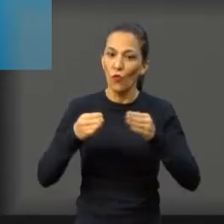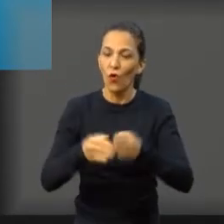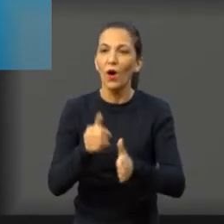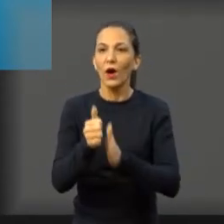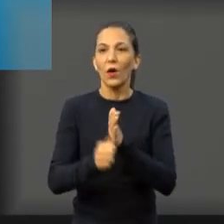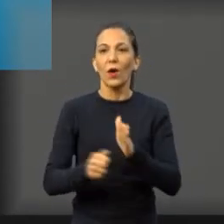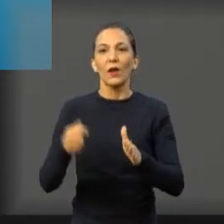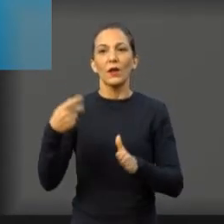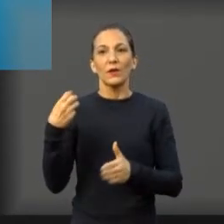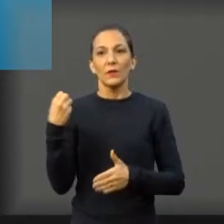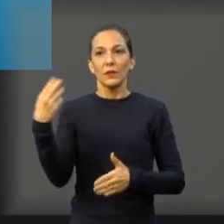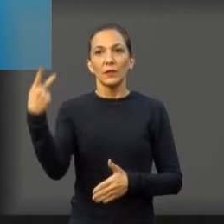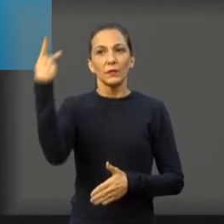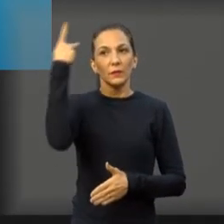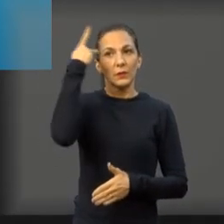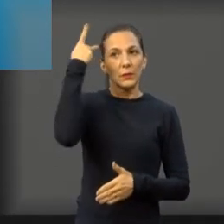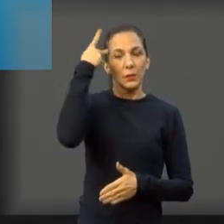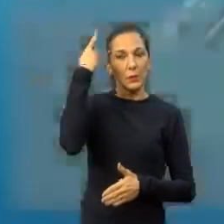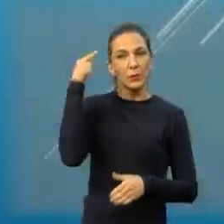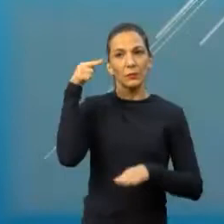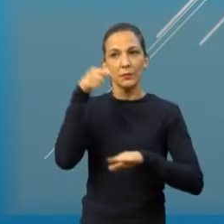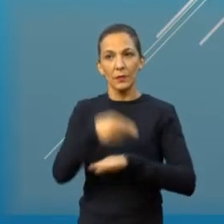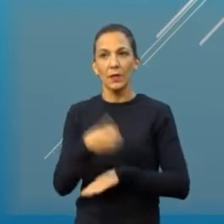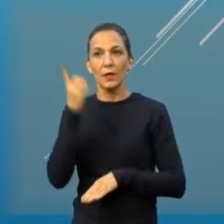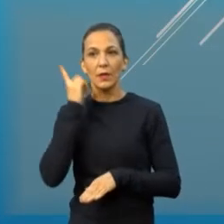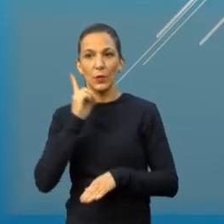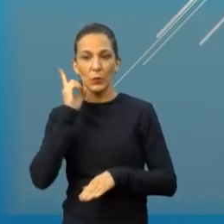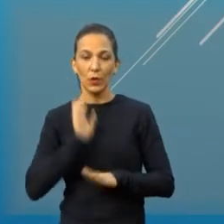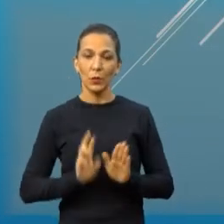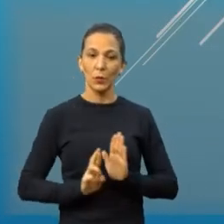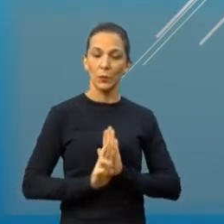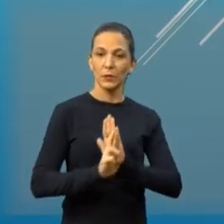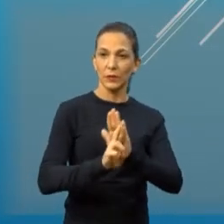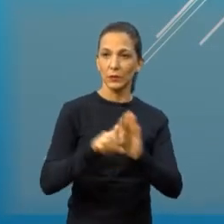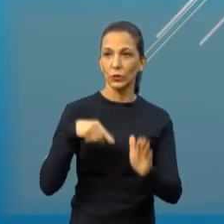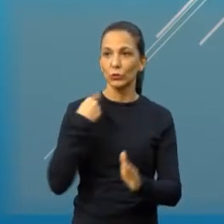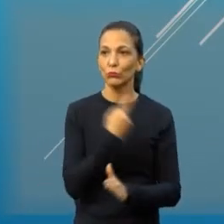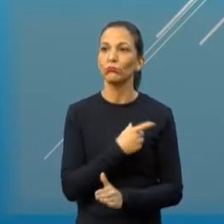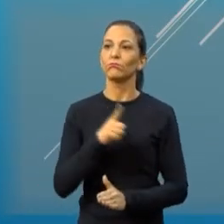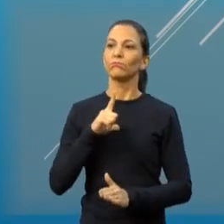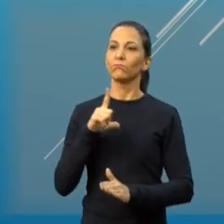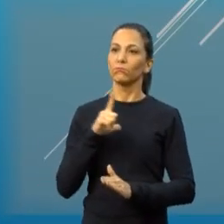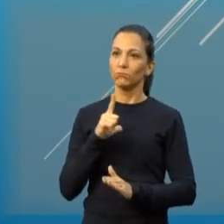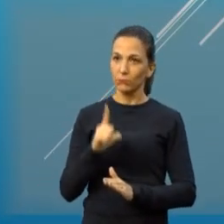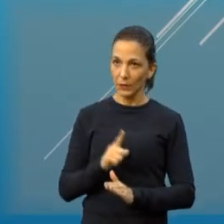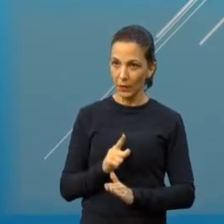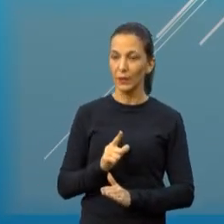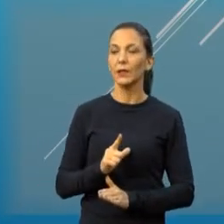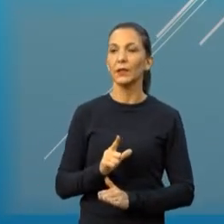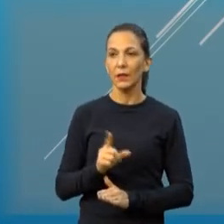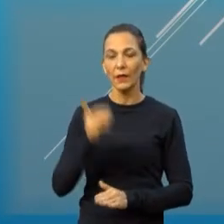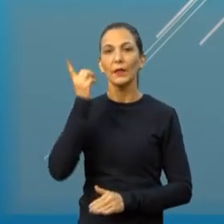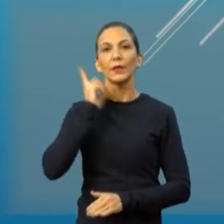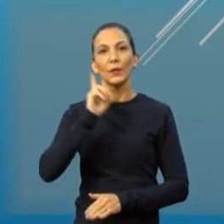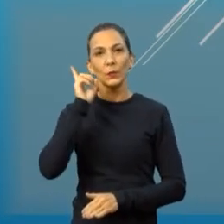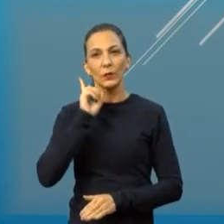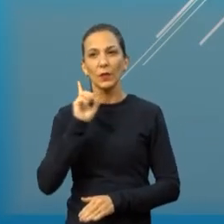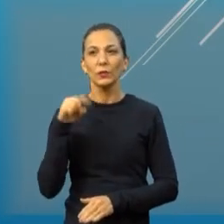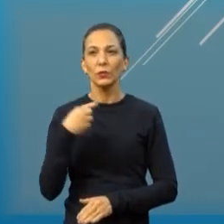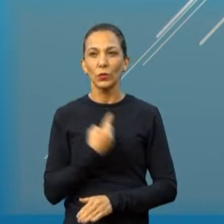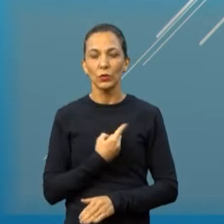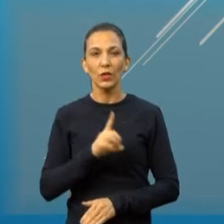com o nosso nossos deputados representando de Inclusive a nosso Deputado